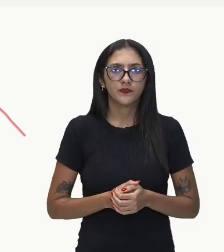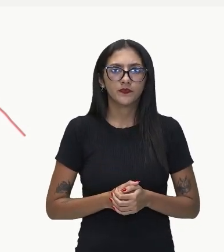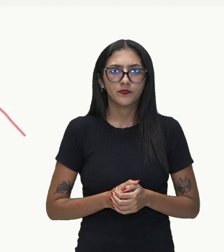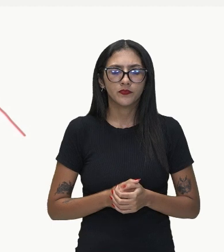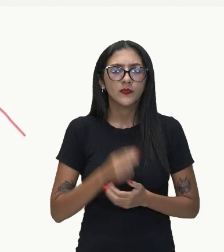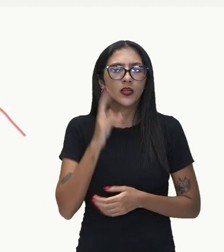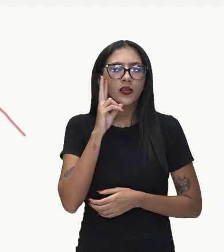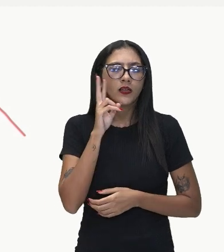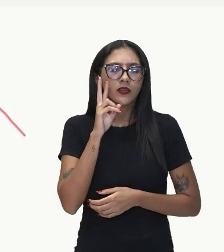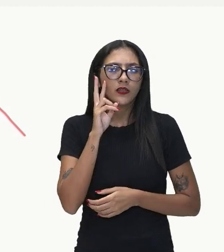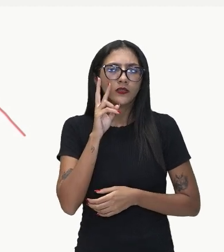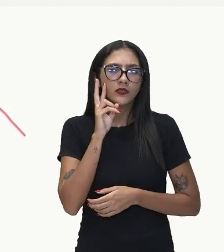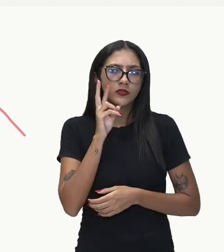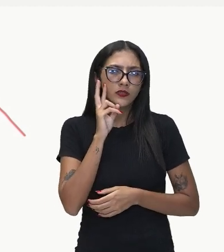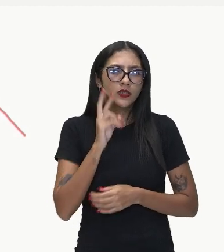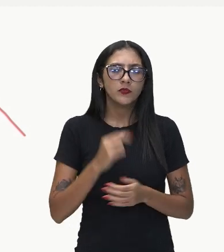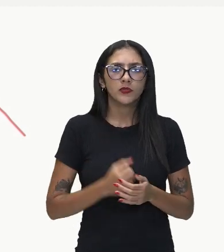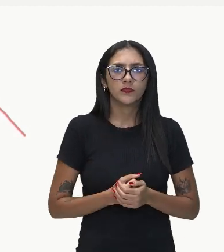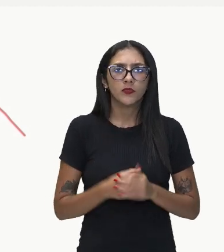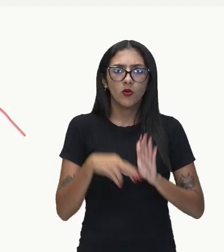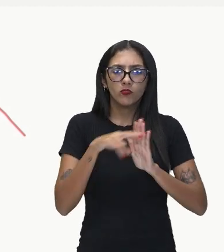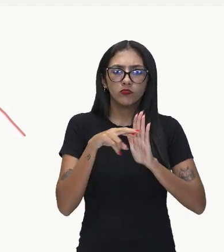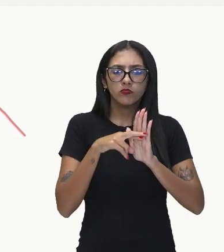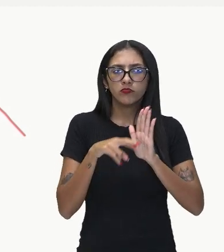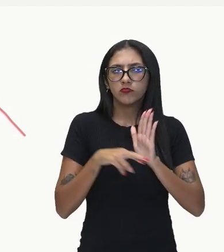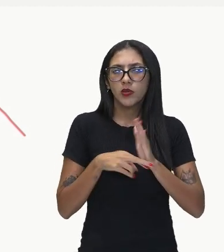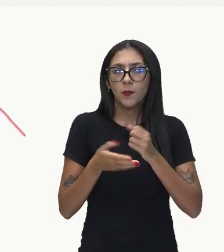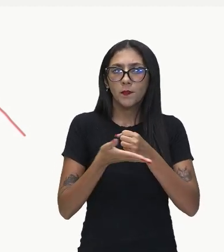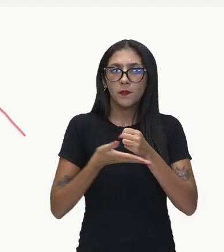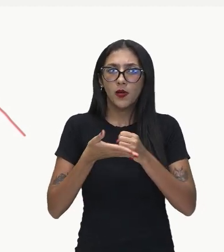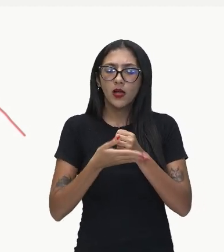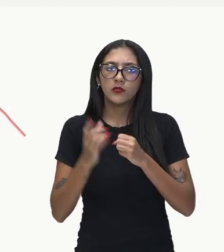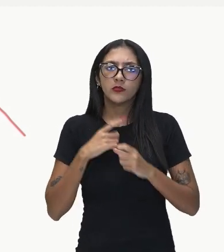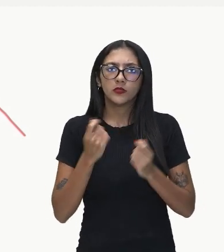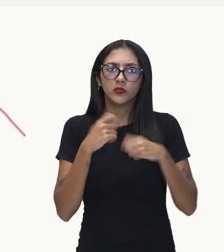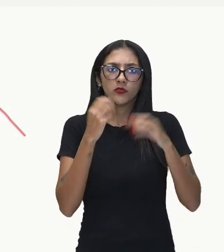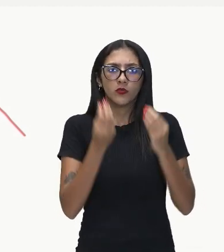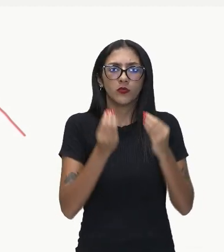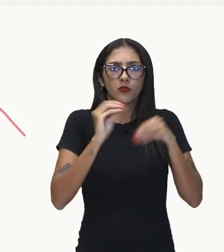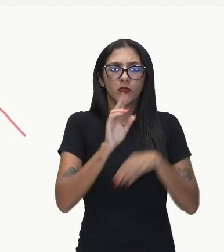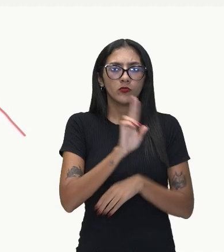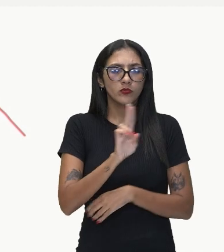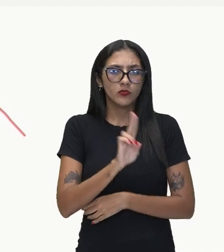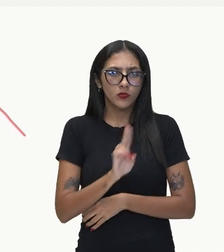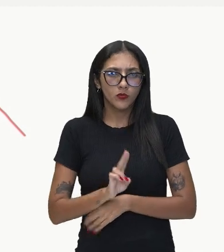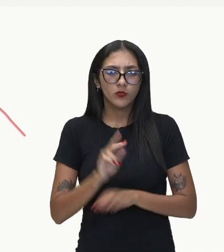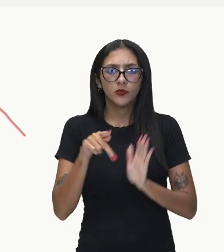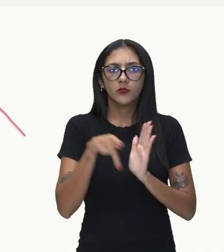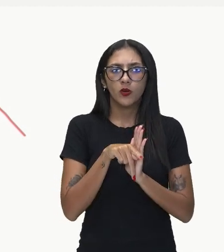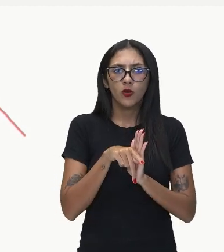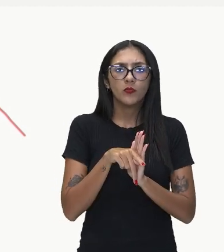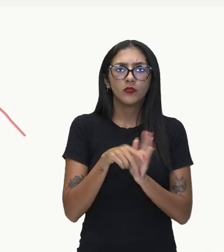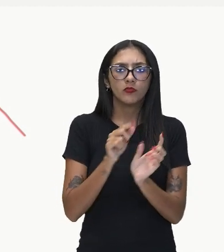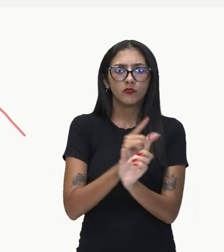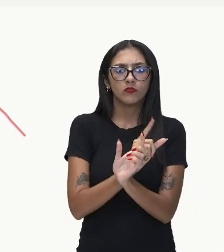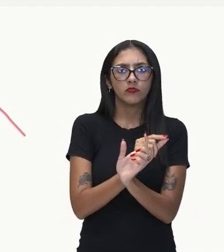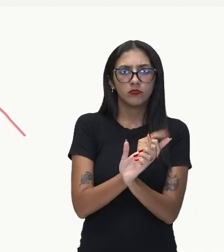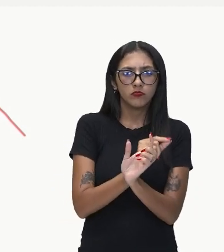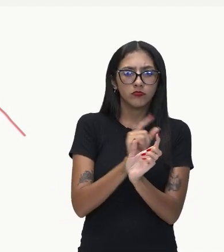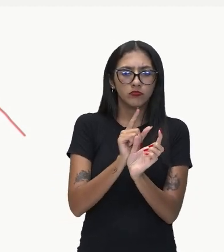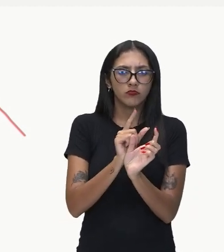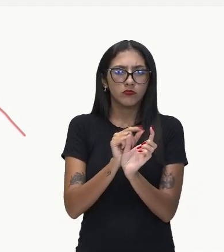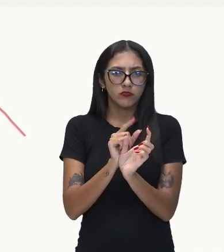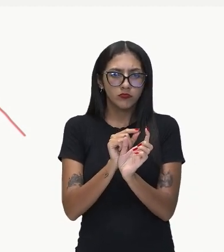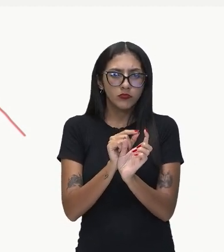regras, os 3 itens básicos, né? Para nomear um composto orgânico. O prefixo, o infixo e o